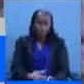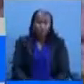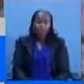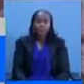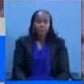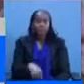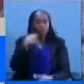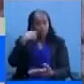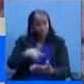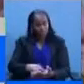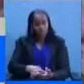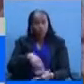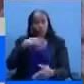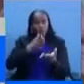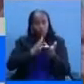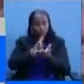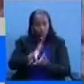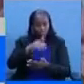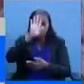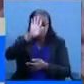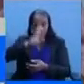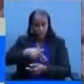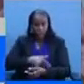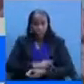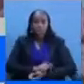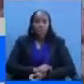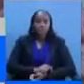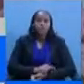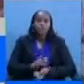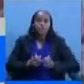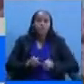a apostar na continuidade, sabendo que